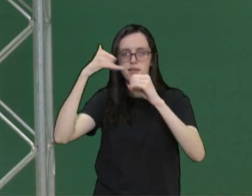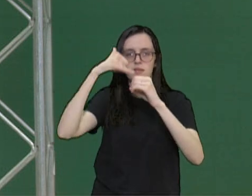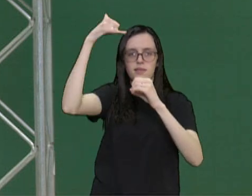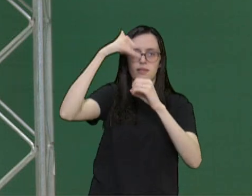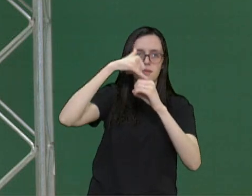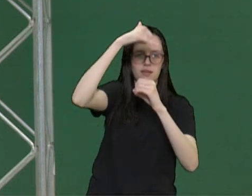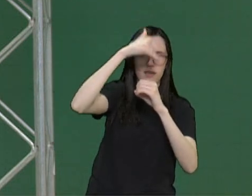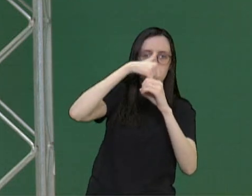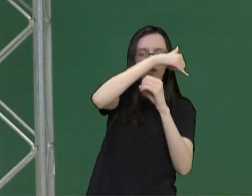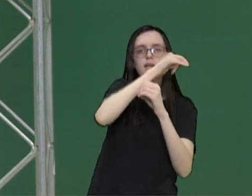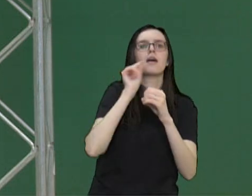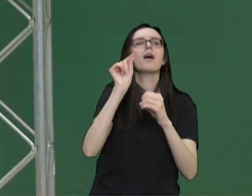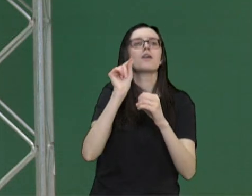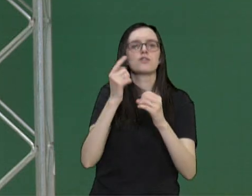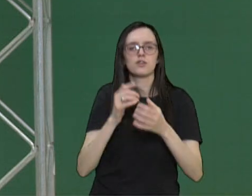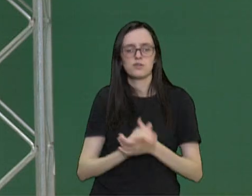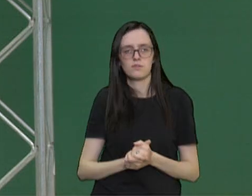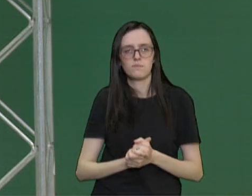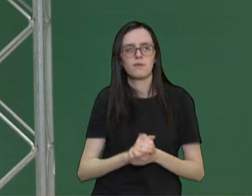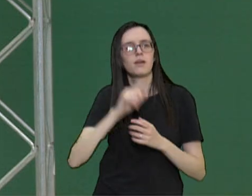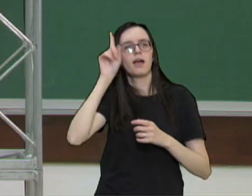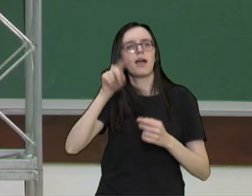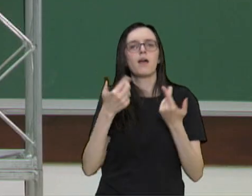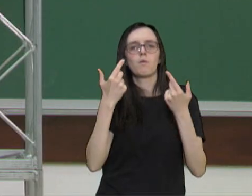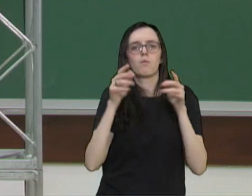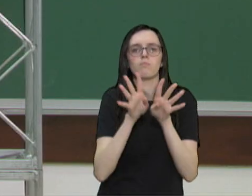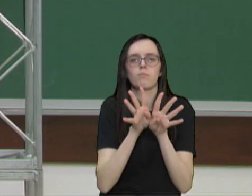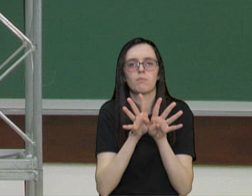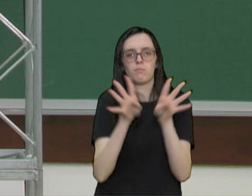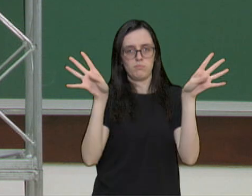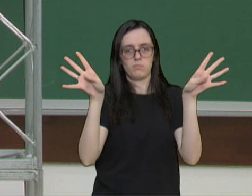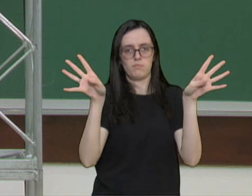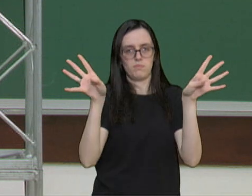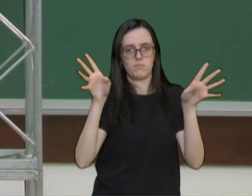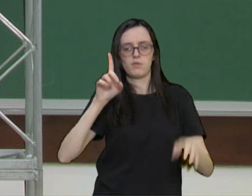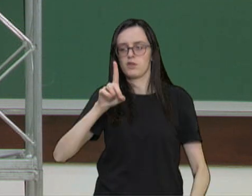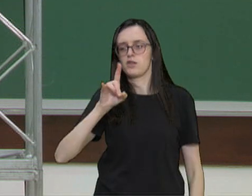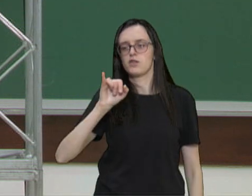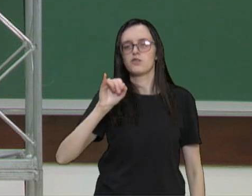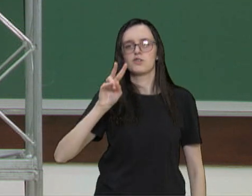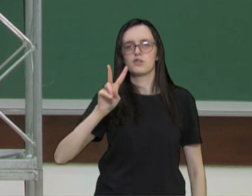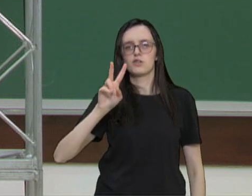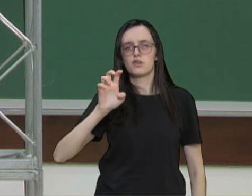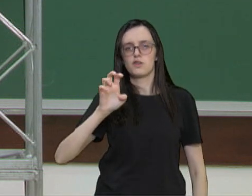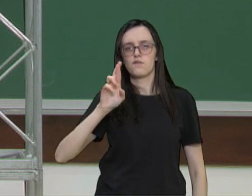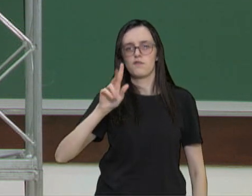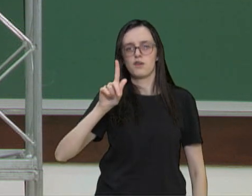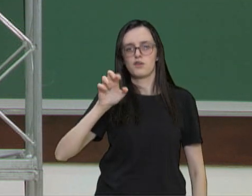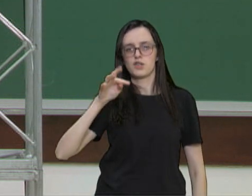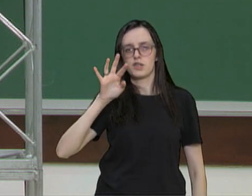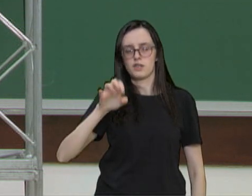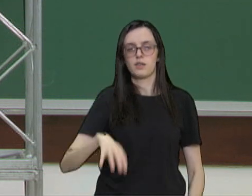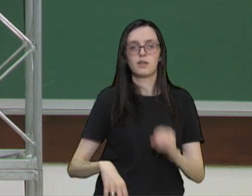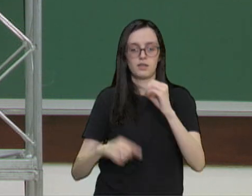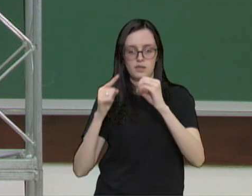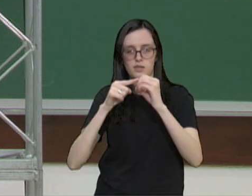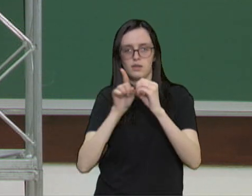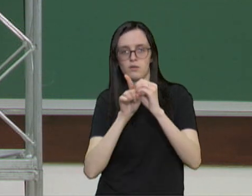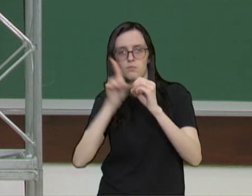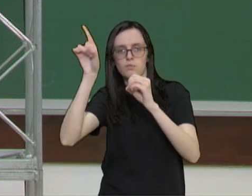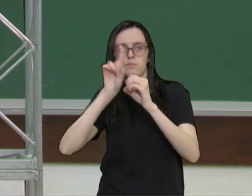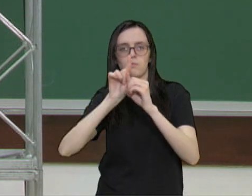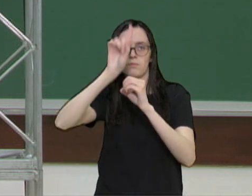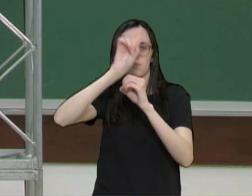com linhas do tipo divergentes. Divergente é do tipo, se inicia na carga e vai para o